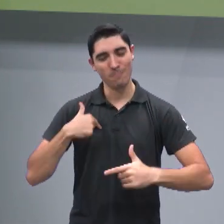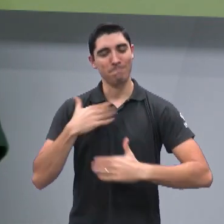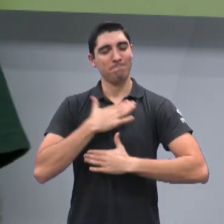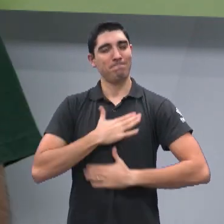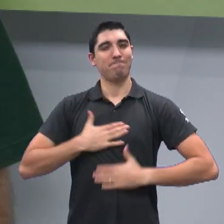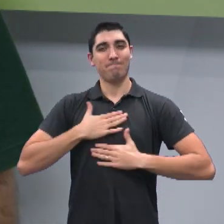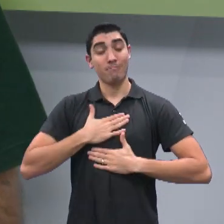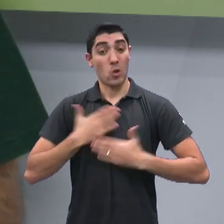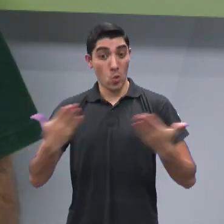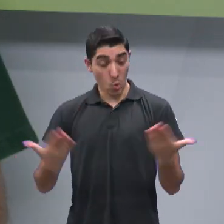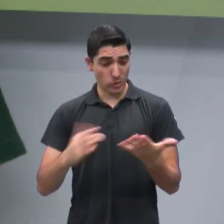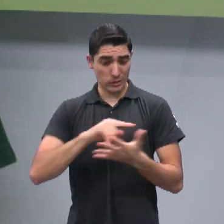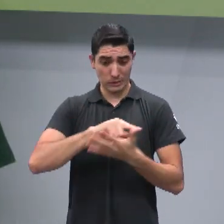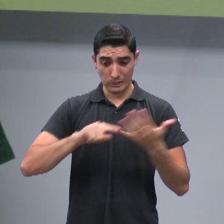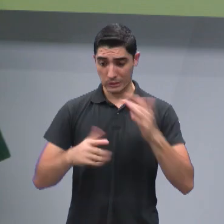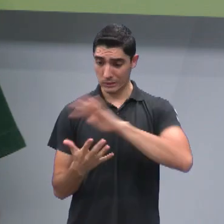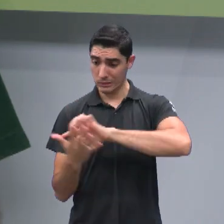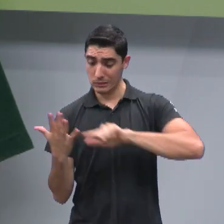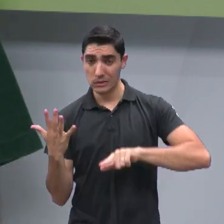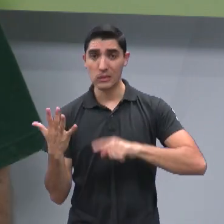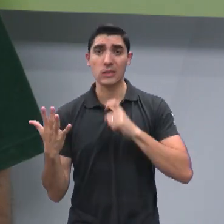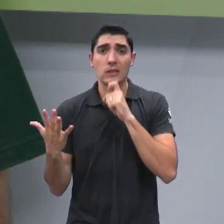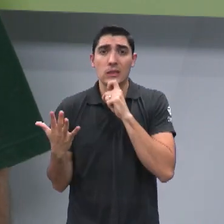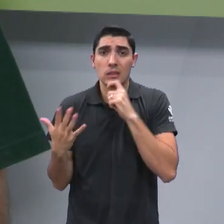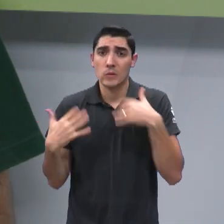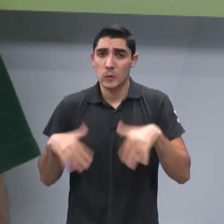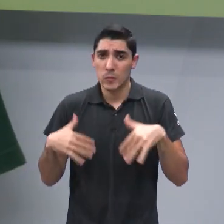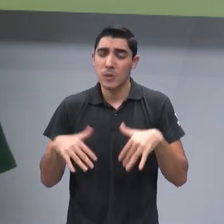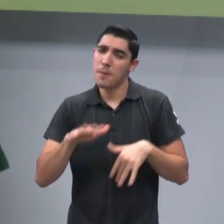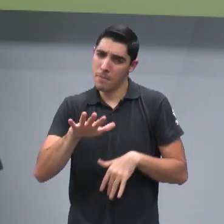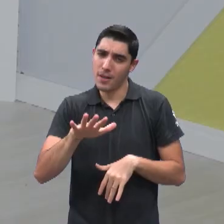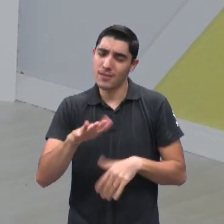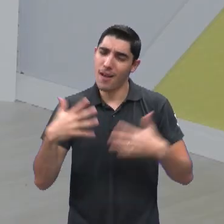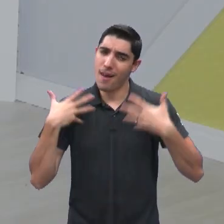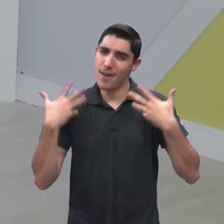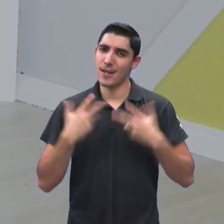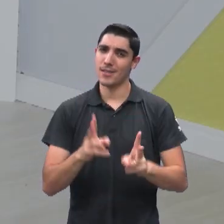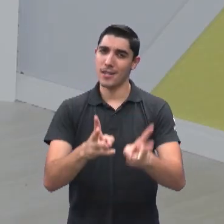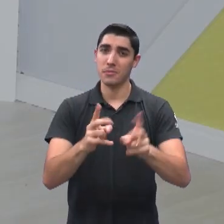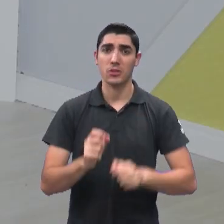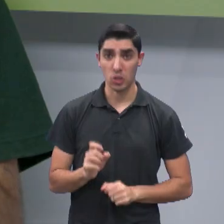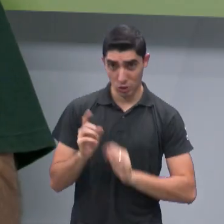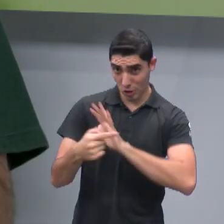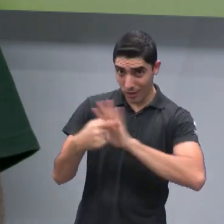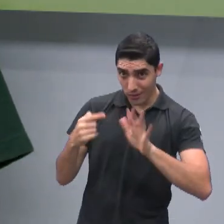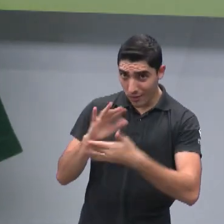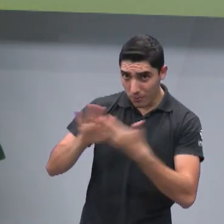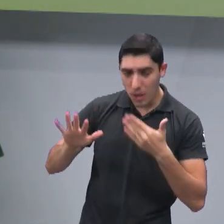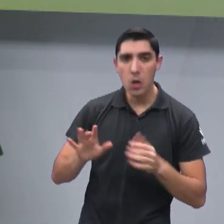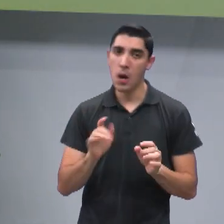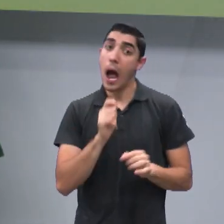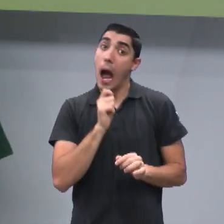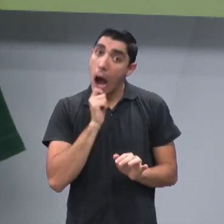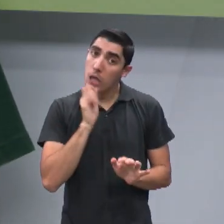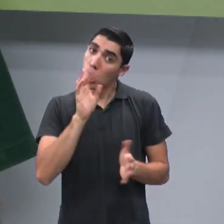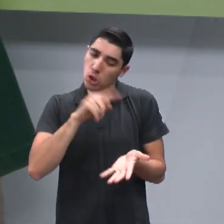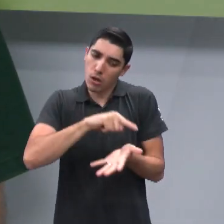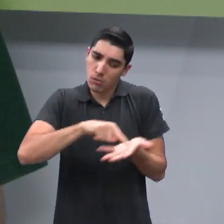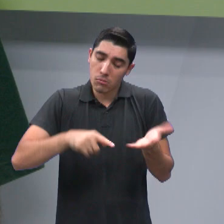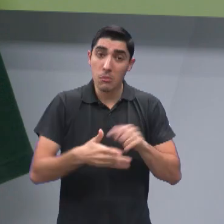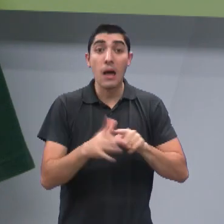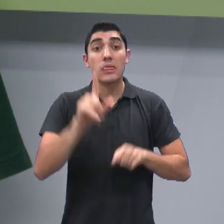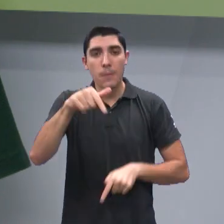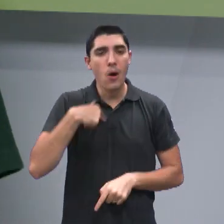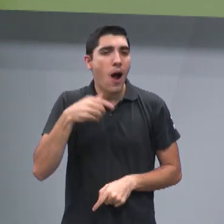dos dedos geladas, mas sempre com muita alegria aqui no Hora do Esporte. Só dos dedos? Por enquanto, só dos dedos. Mas depois a gente vai tomar um